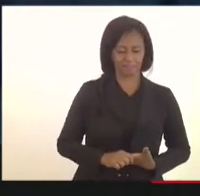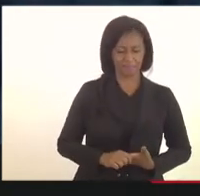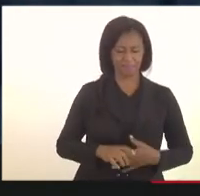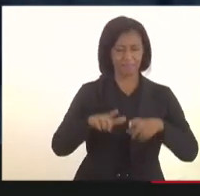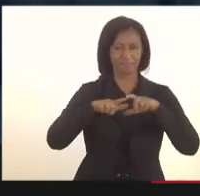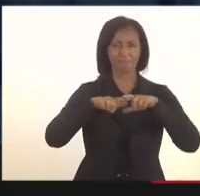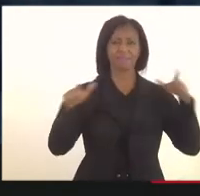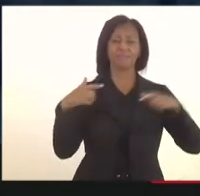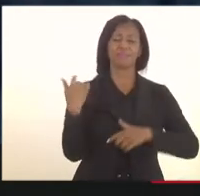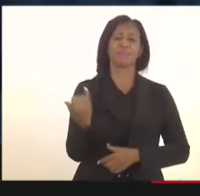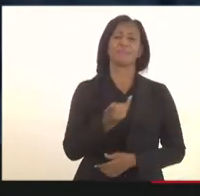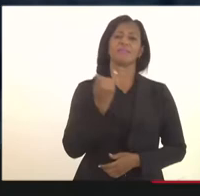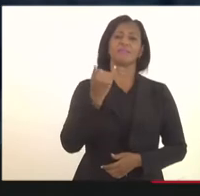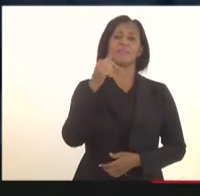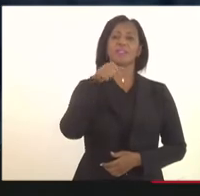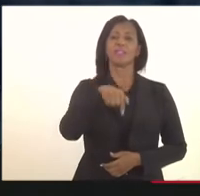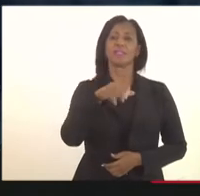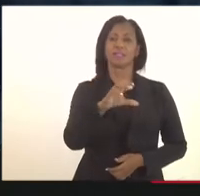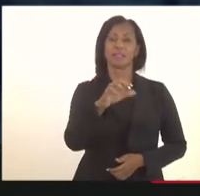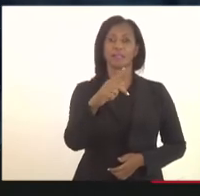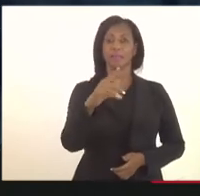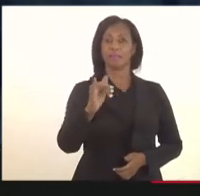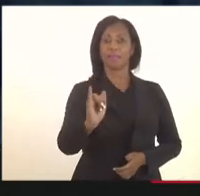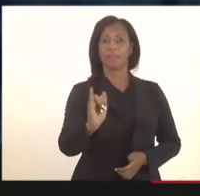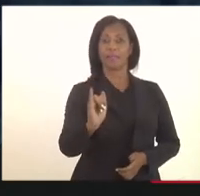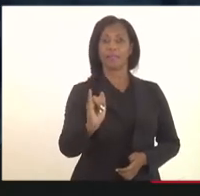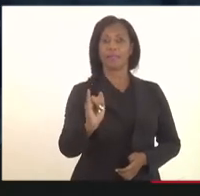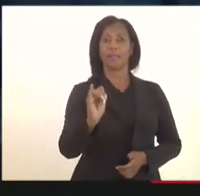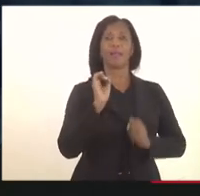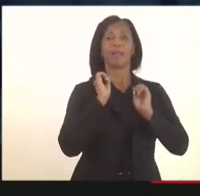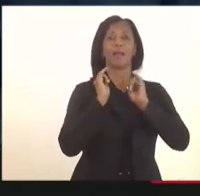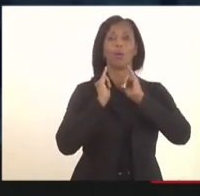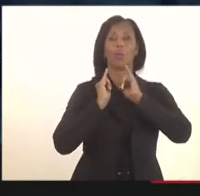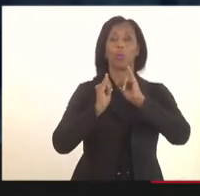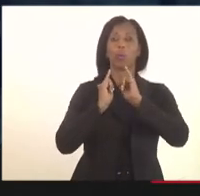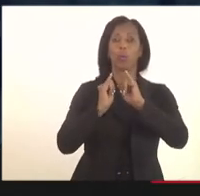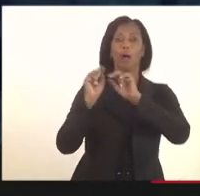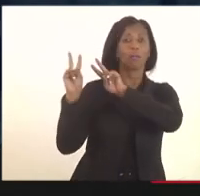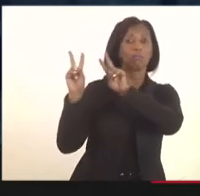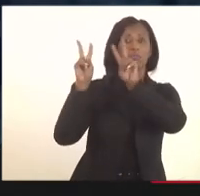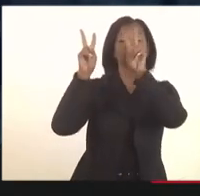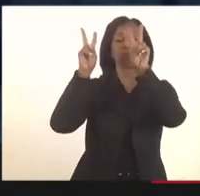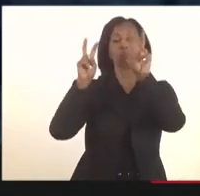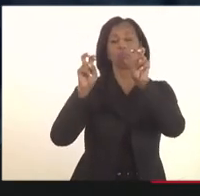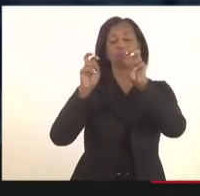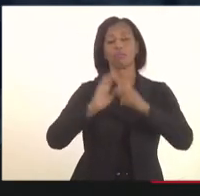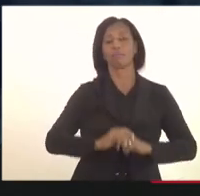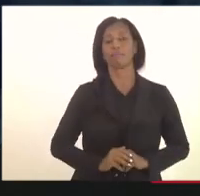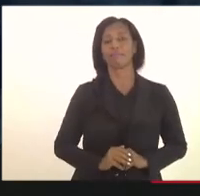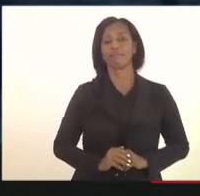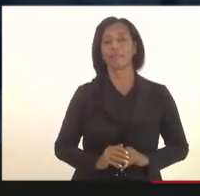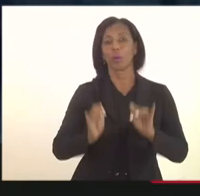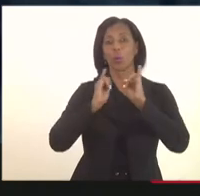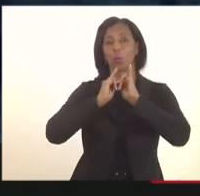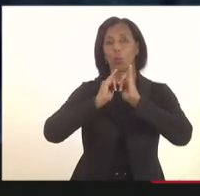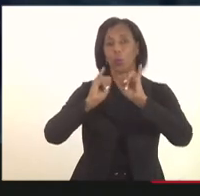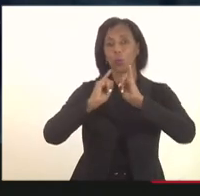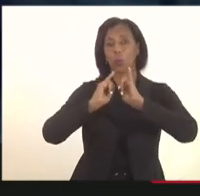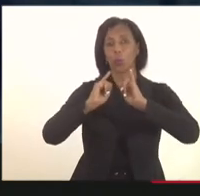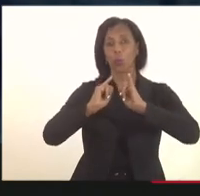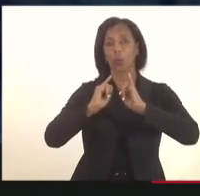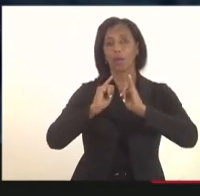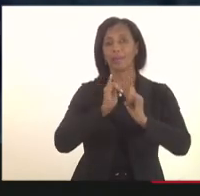a grande importância desta CPI é a publicização do tema e a publicização